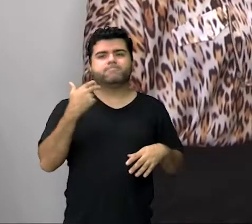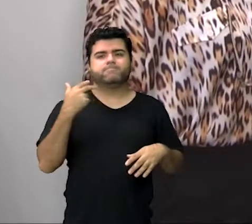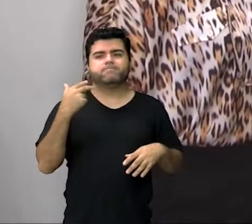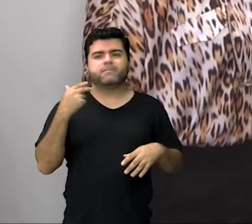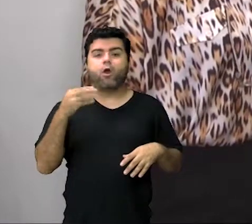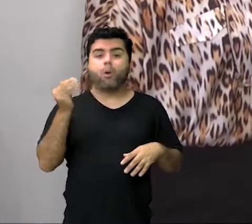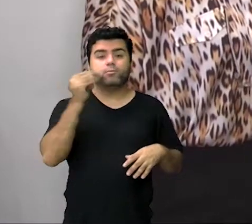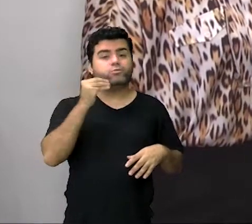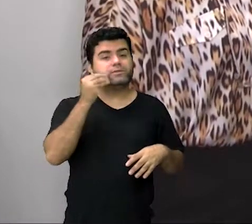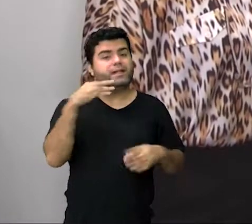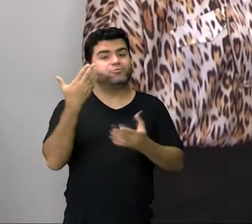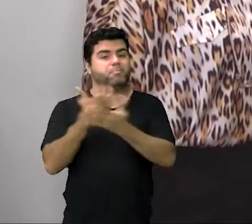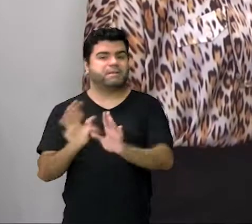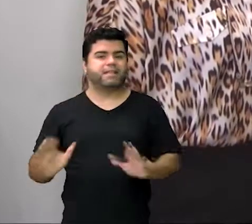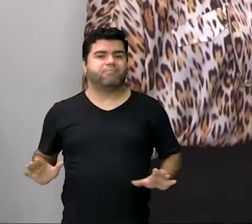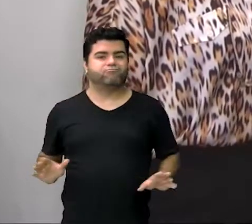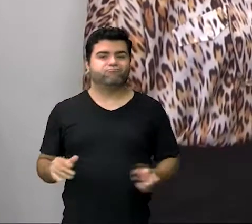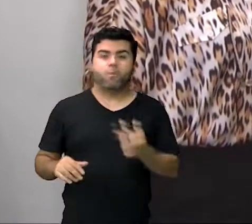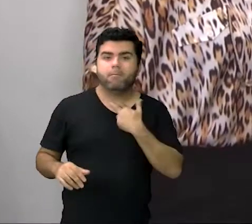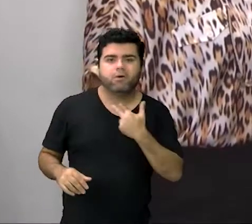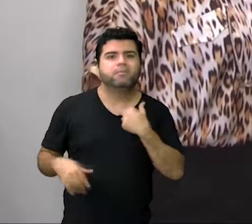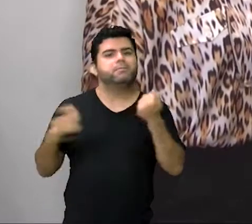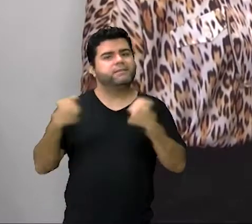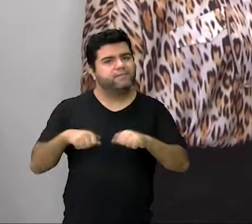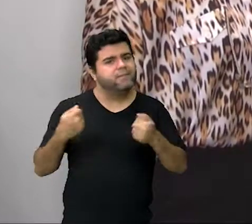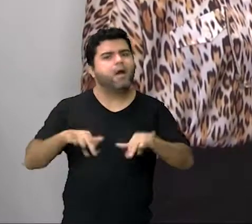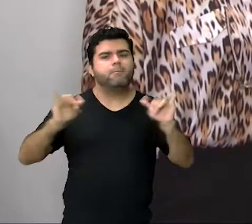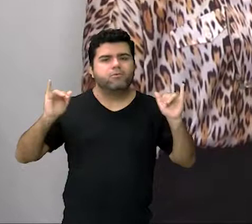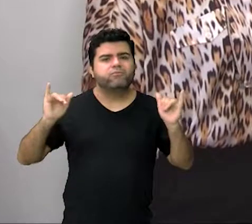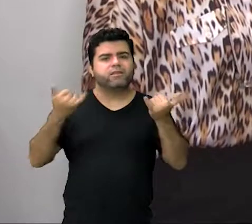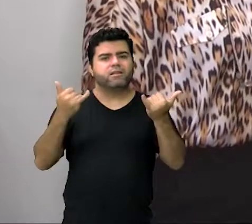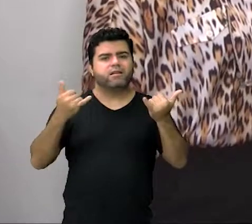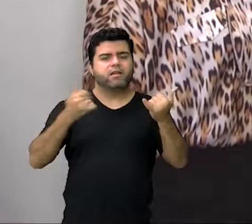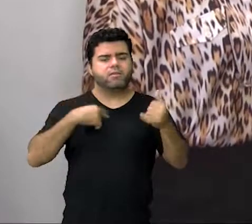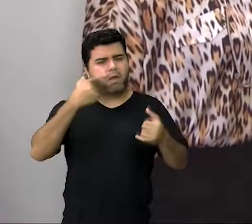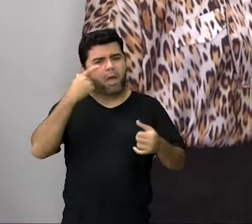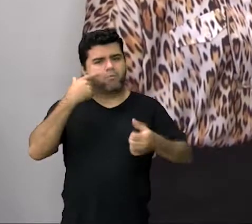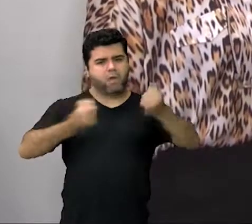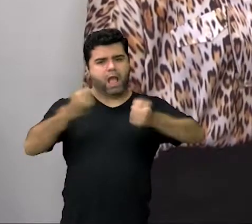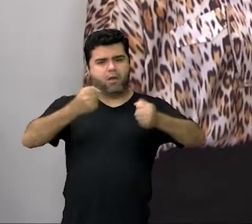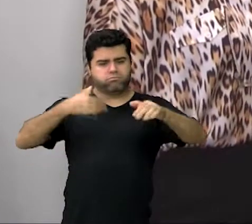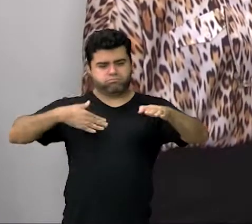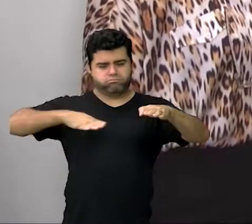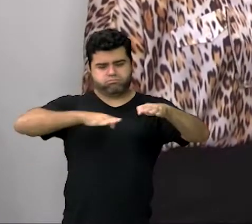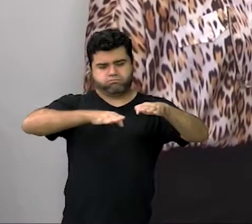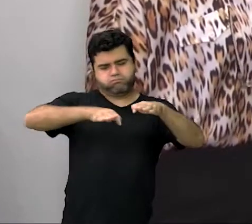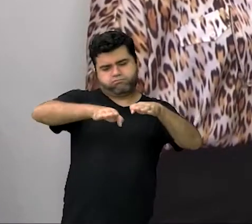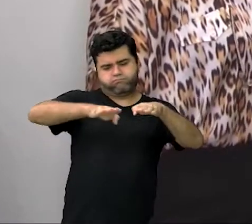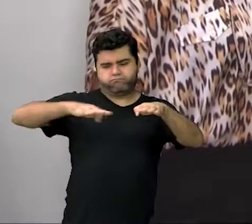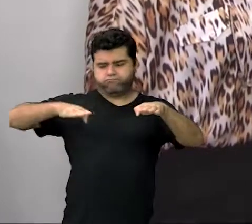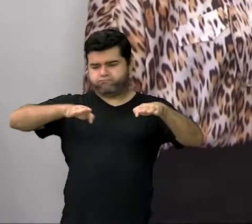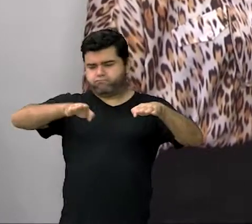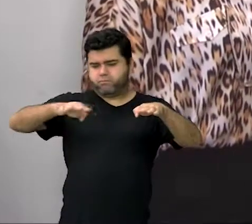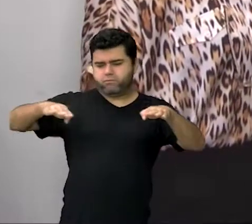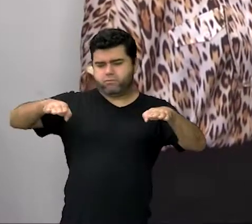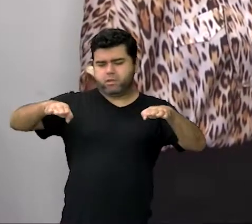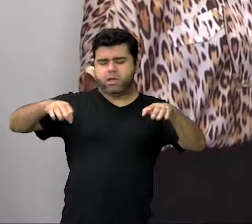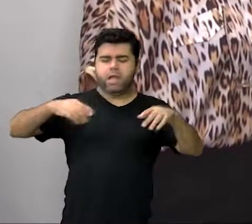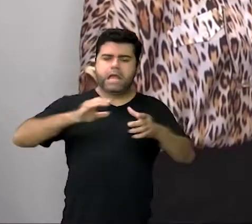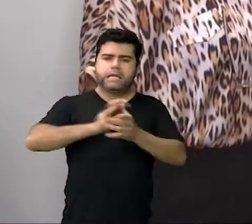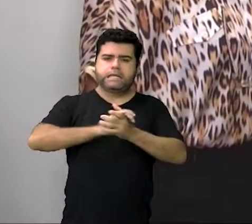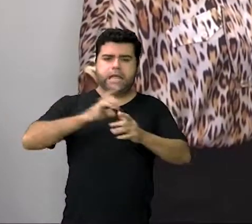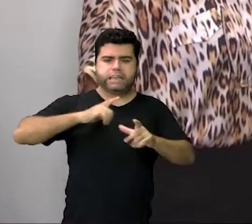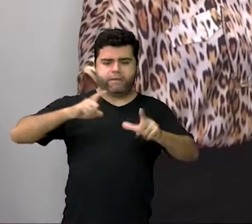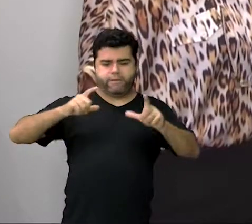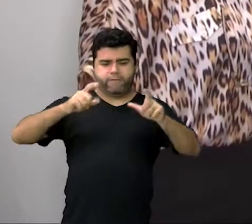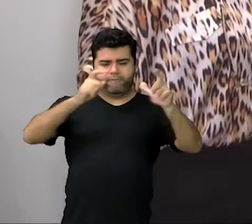deixar para lá a gente ver, até mesmo não estacionar um carro. Sim. Quando a gente vai estacionar um carro que tem vaga